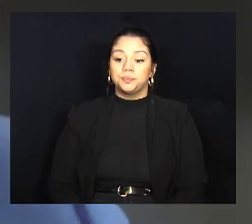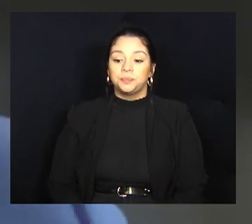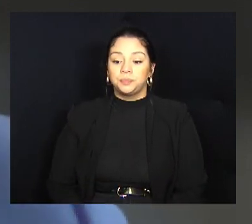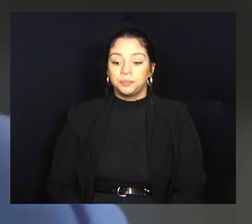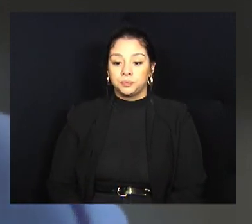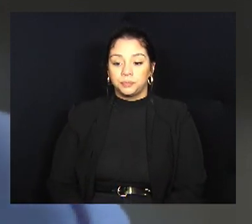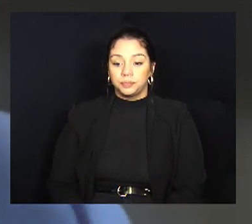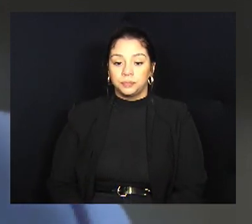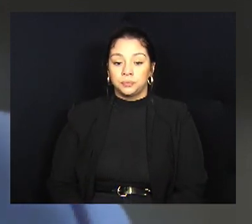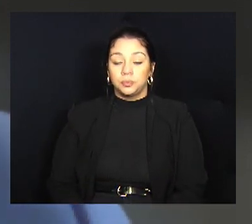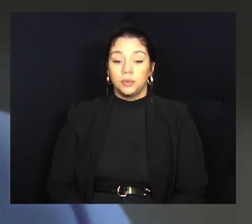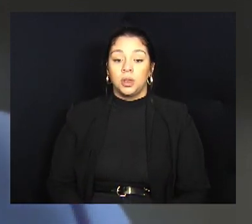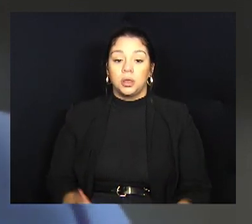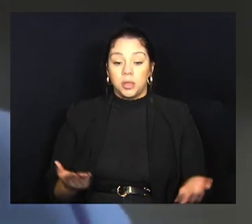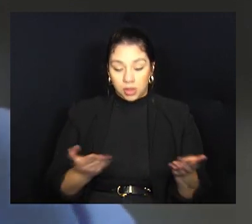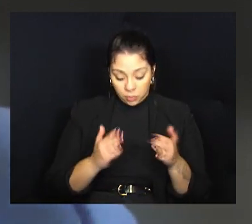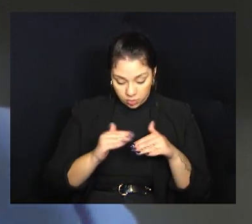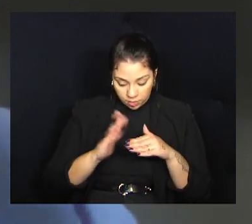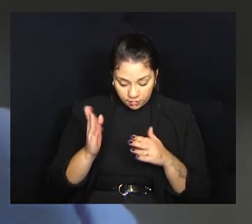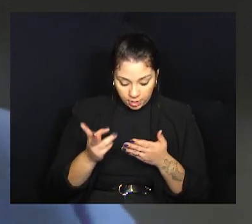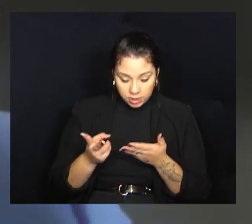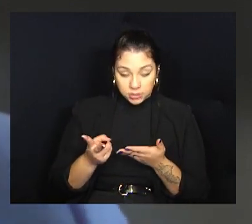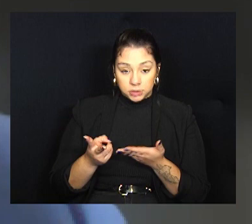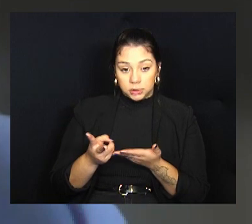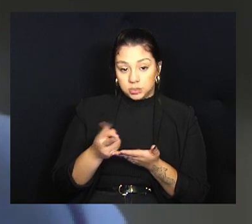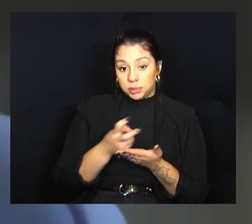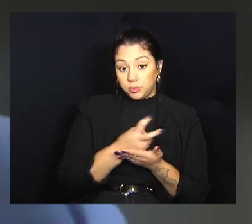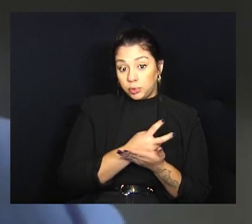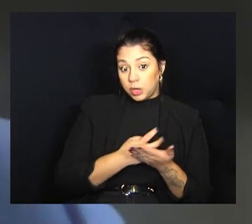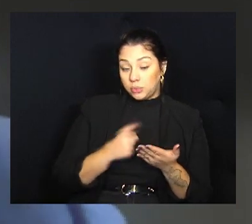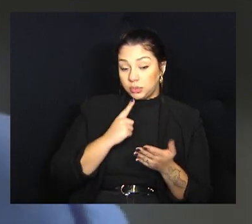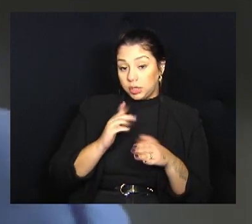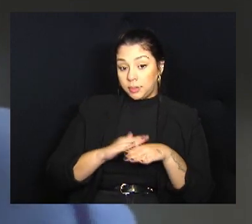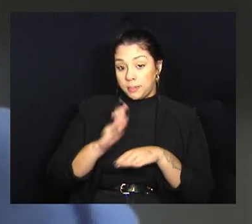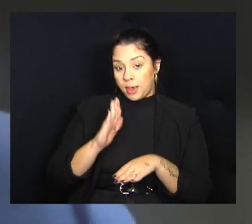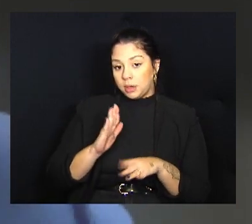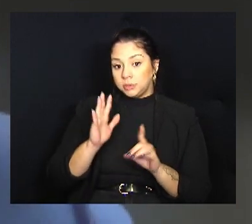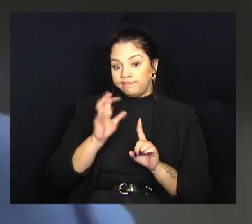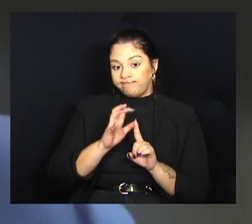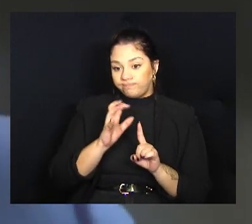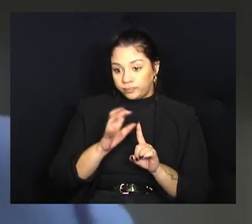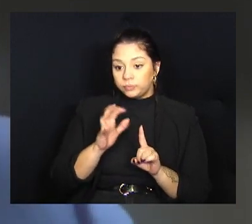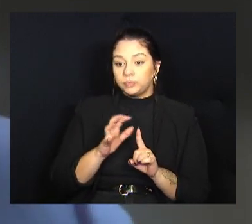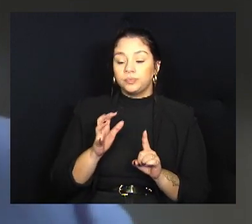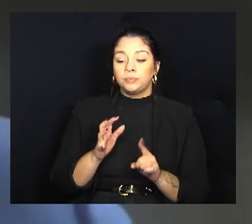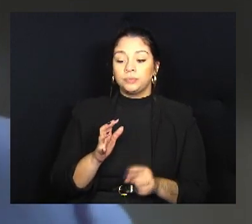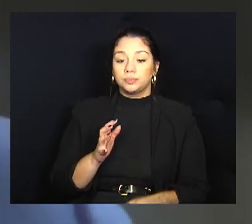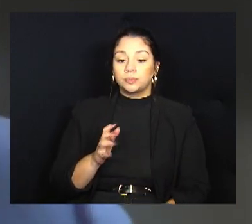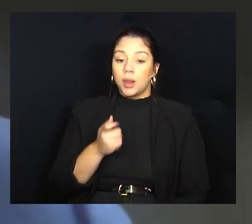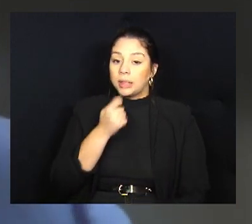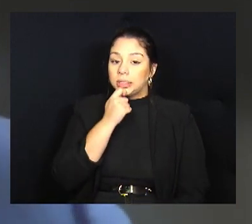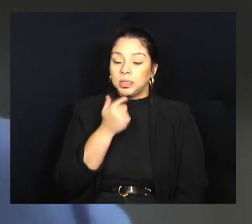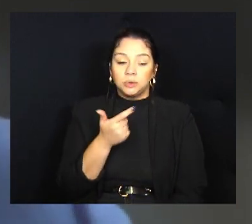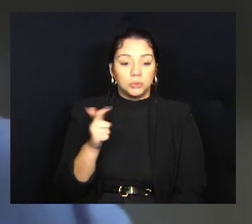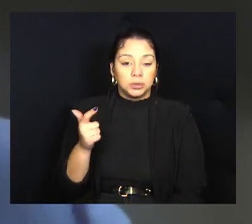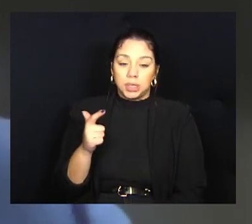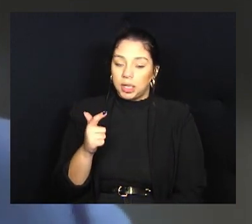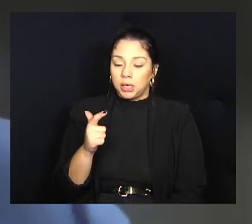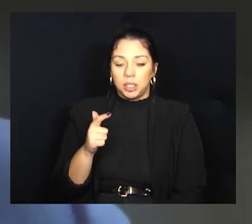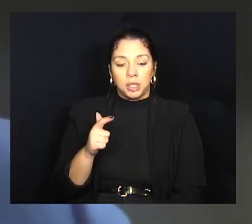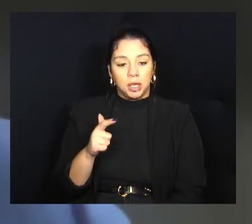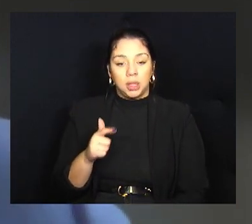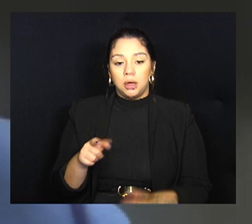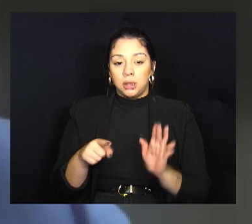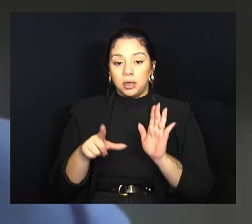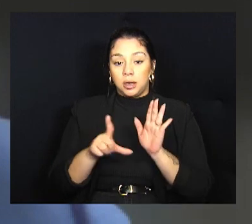vai ser mais tributado agora, vai sofrer uma incidência maior, e ainda não tem, na lei complementar também não